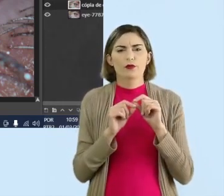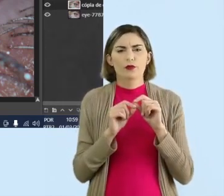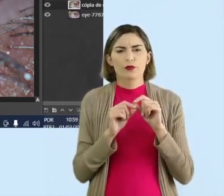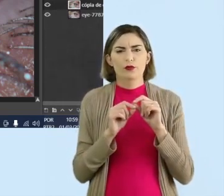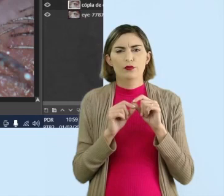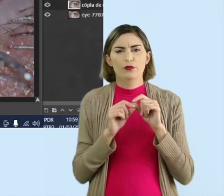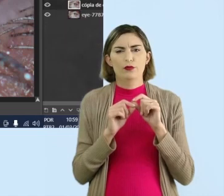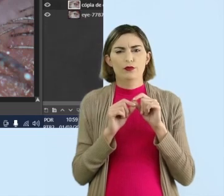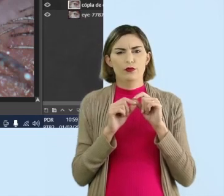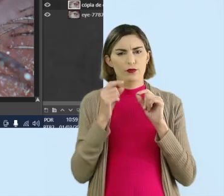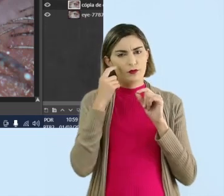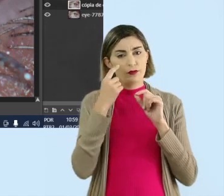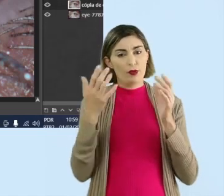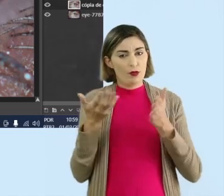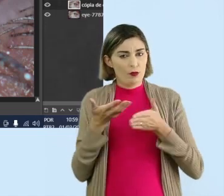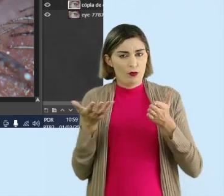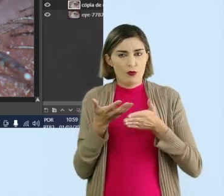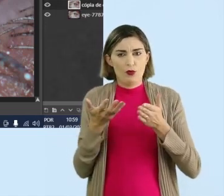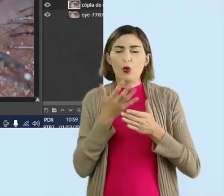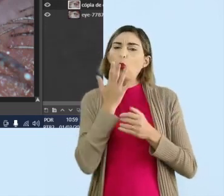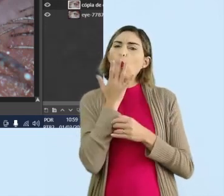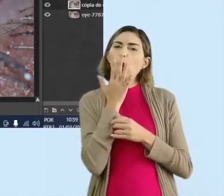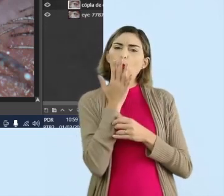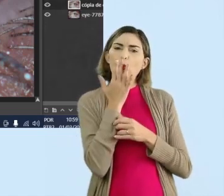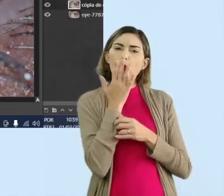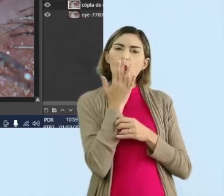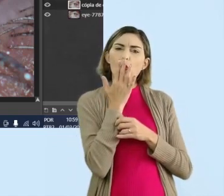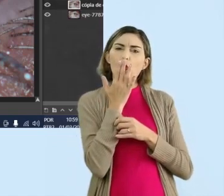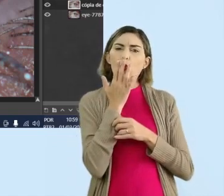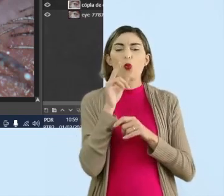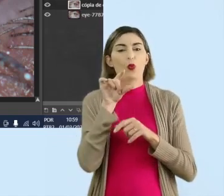vamos agora em cores. Em cores eu vou escolher